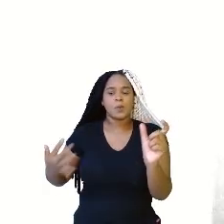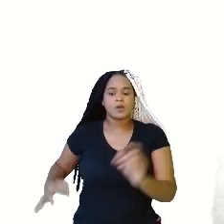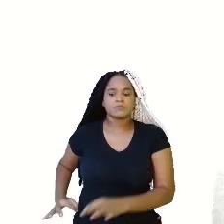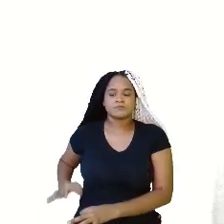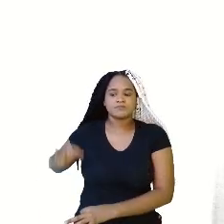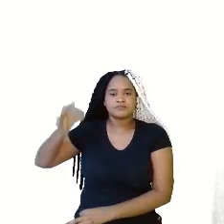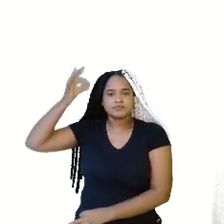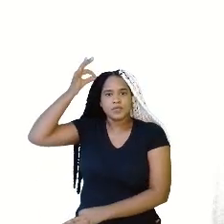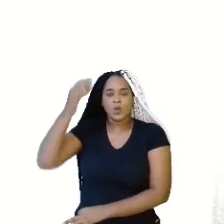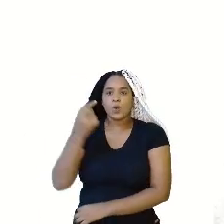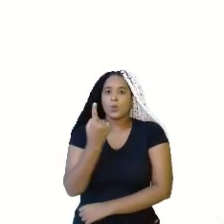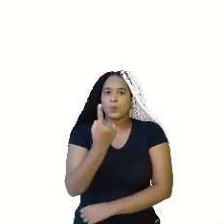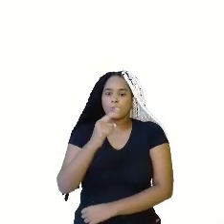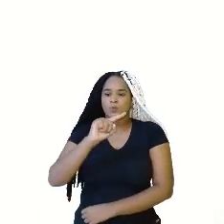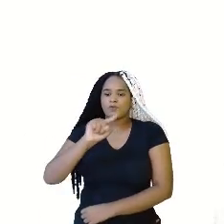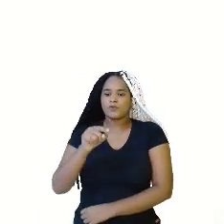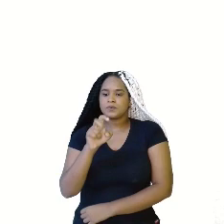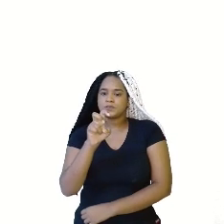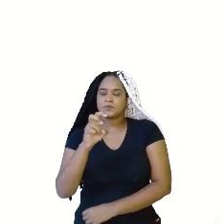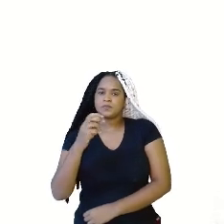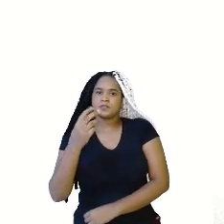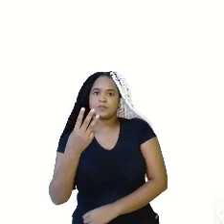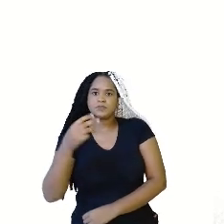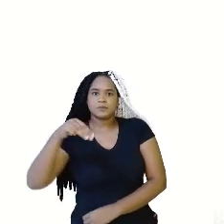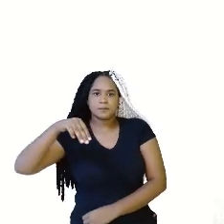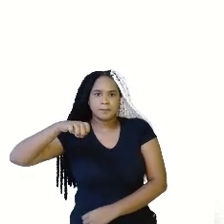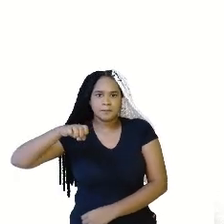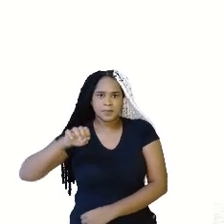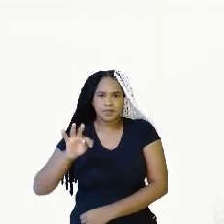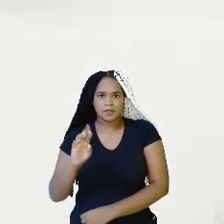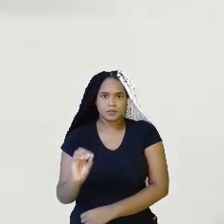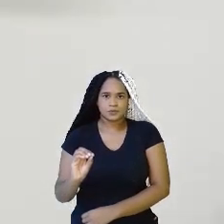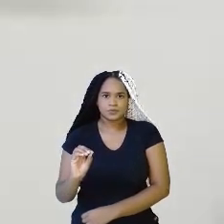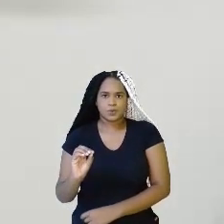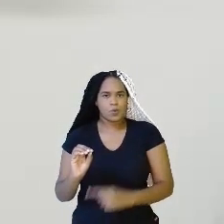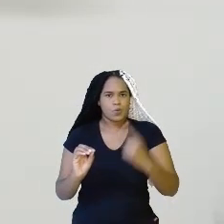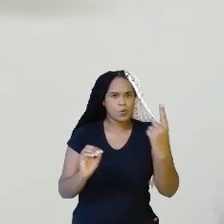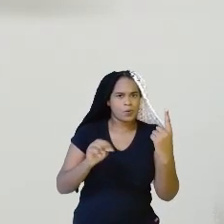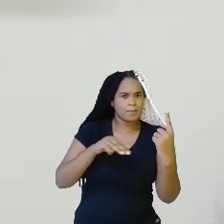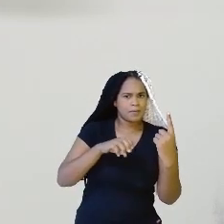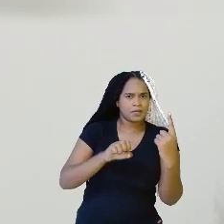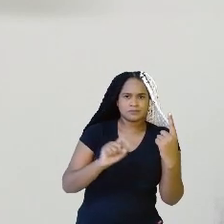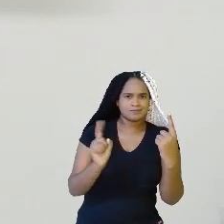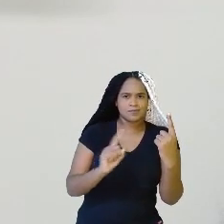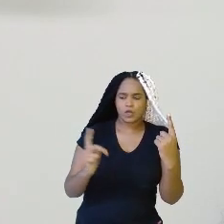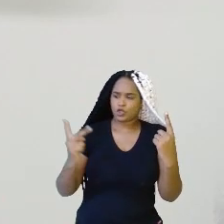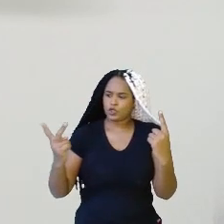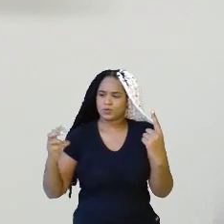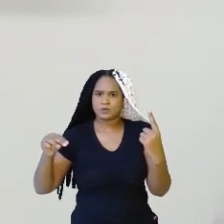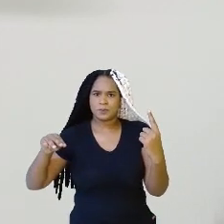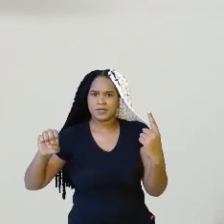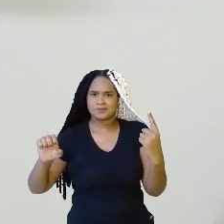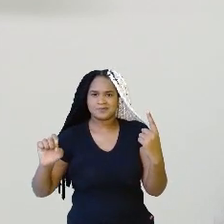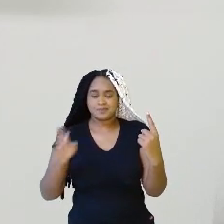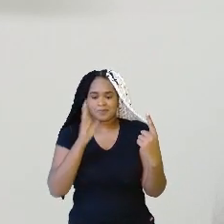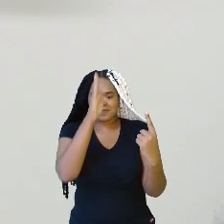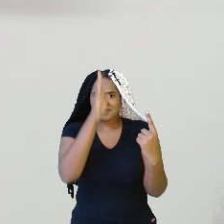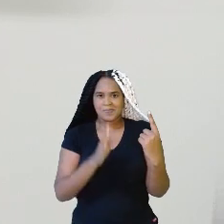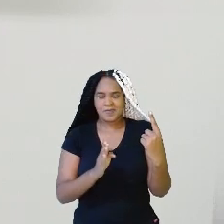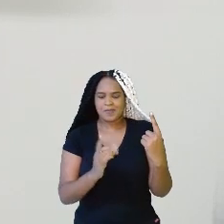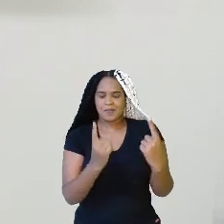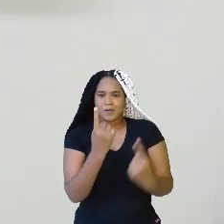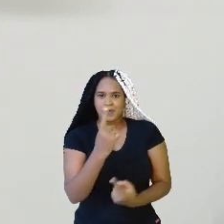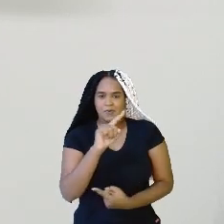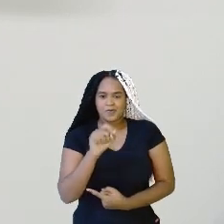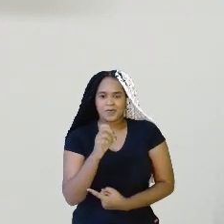1,53 m. Nem eu tenho 1 metro, nem eu tenho 2. Eu estou praticamente na metade. Por isso